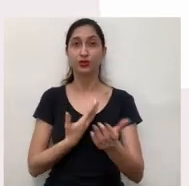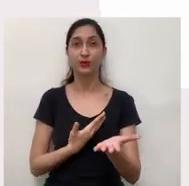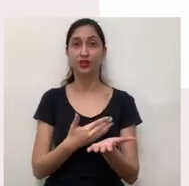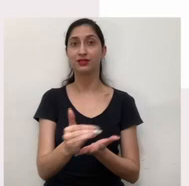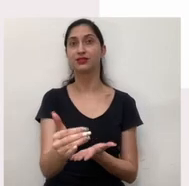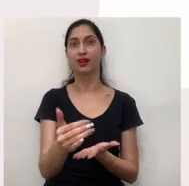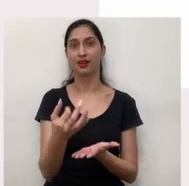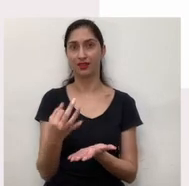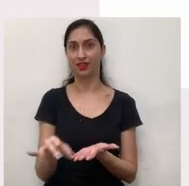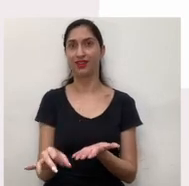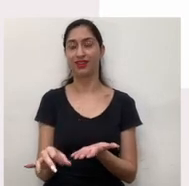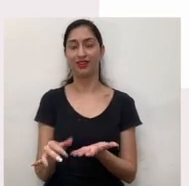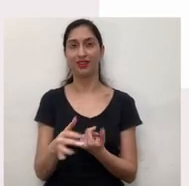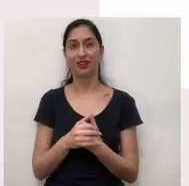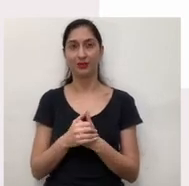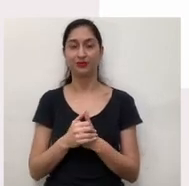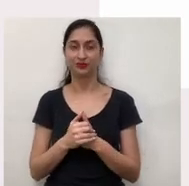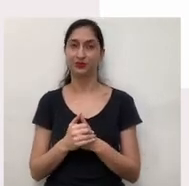né, de